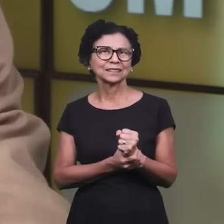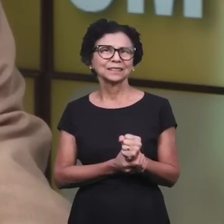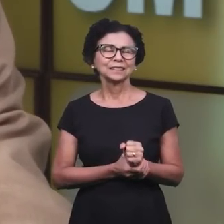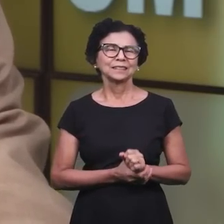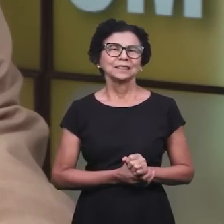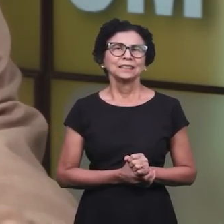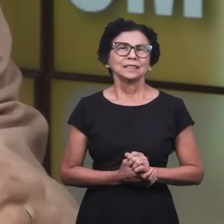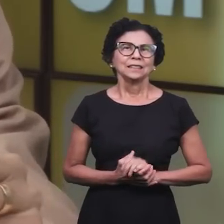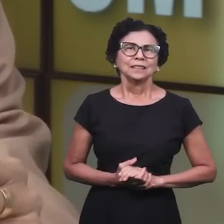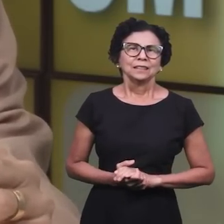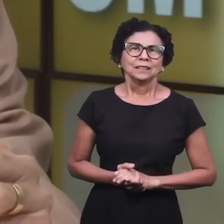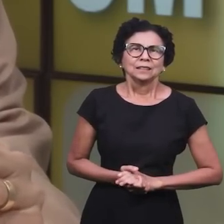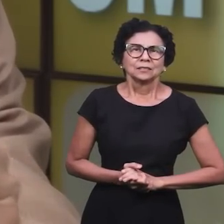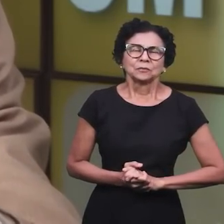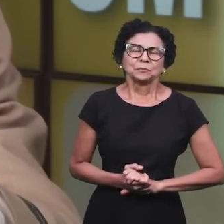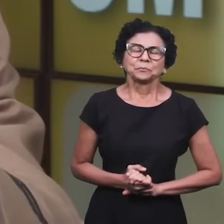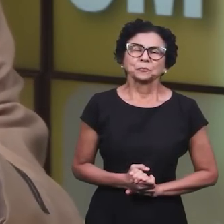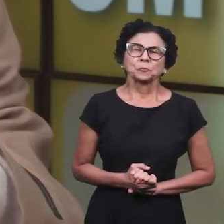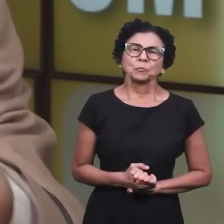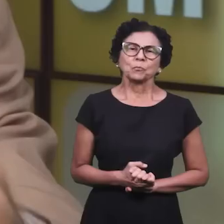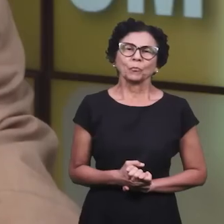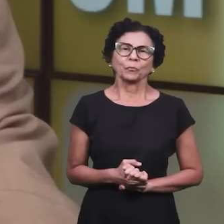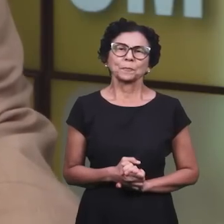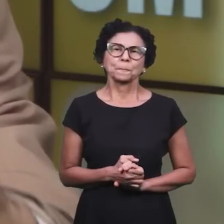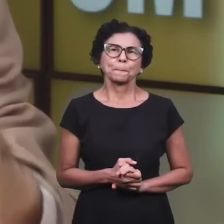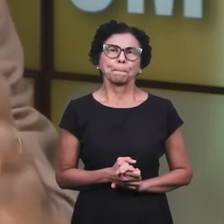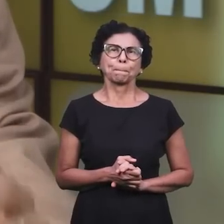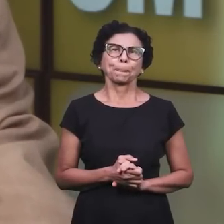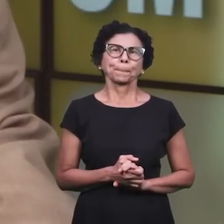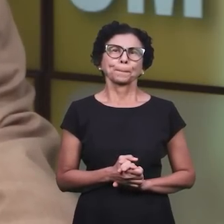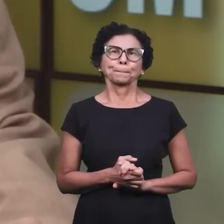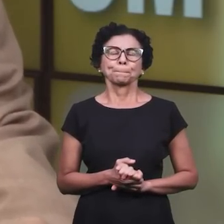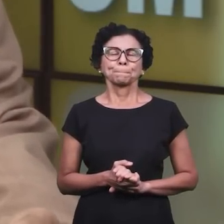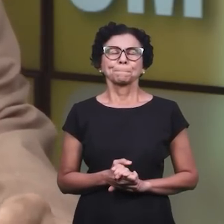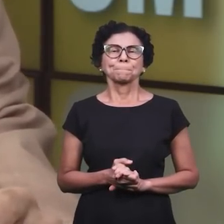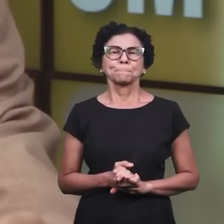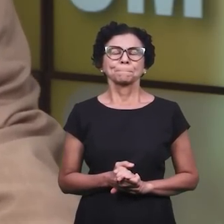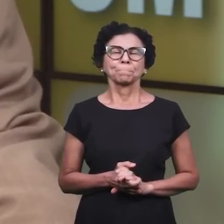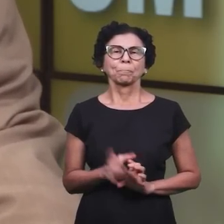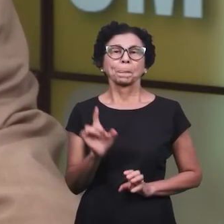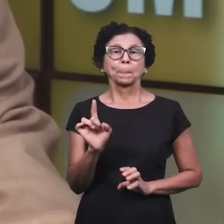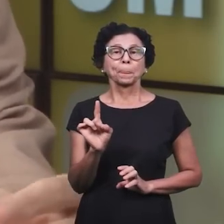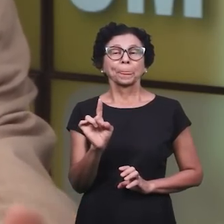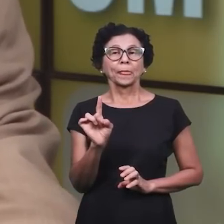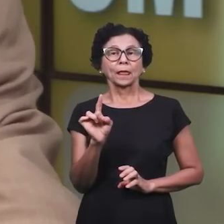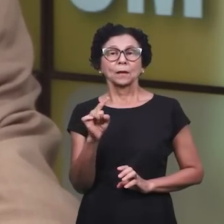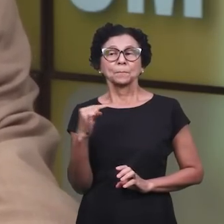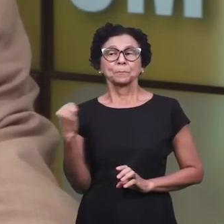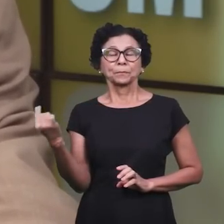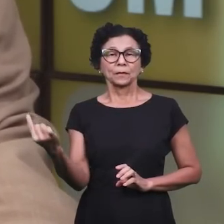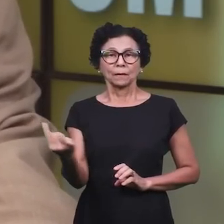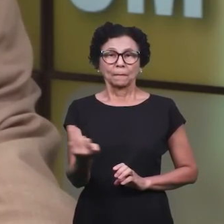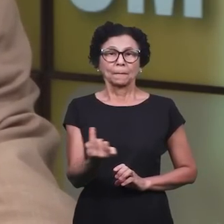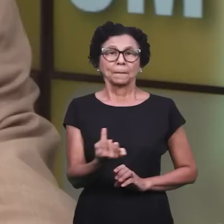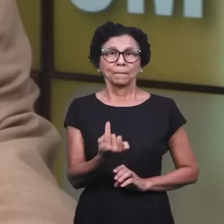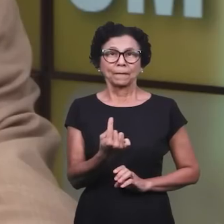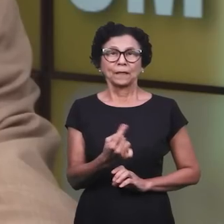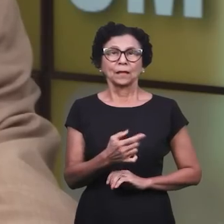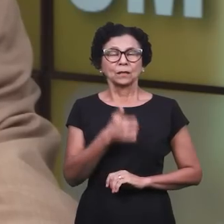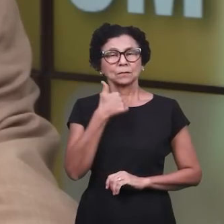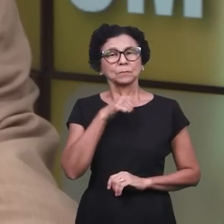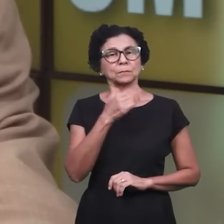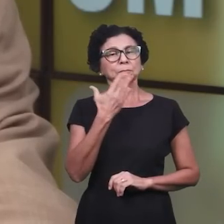somos apenas participantes, ouvintes, espectadores, mas a frase que o pastor Dodge